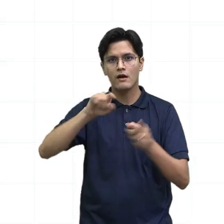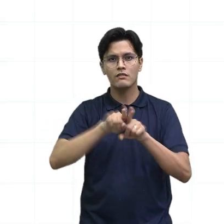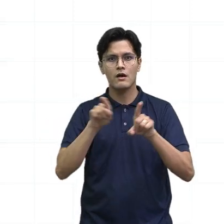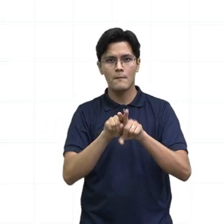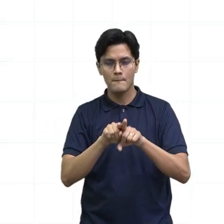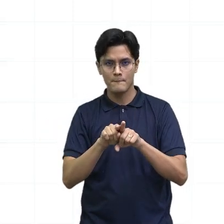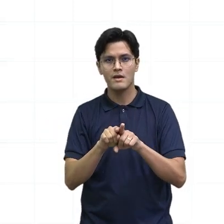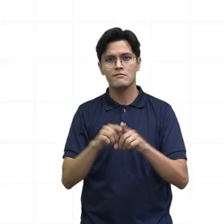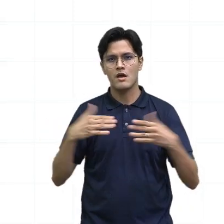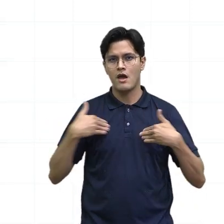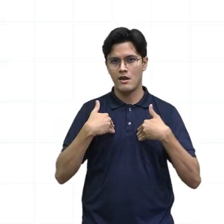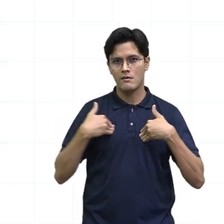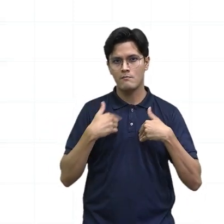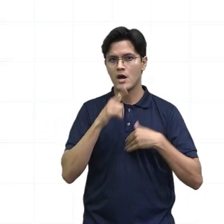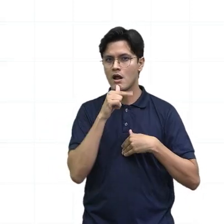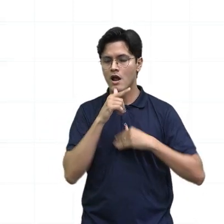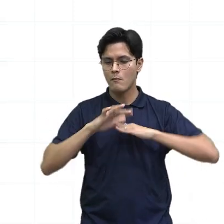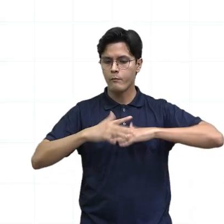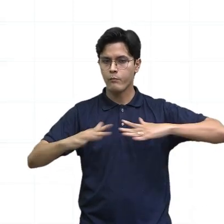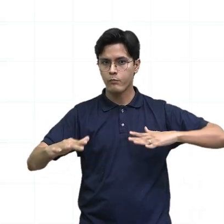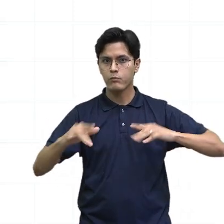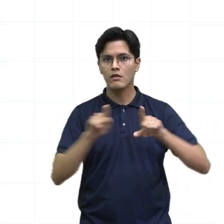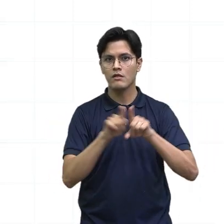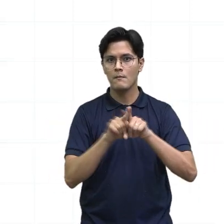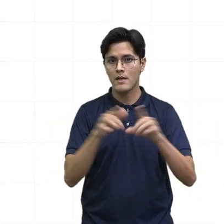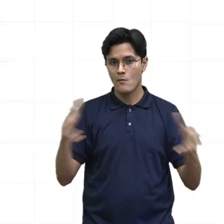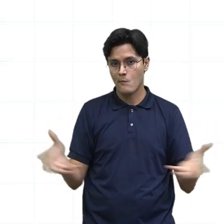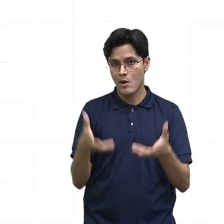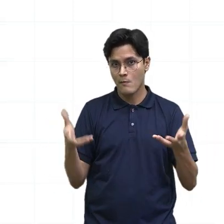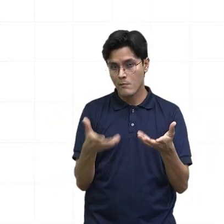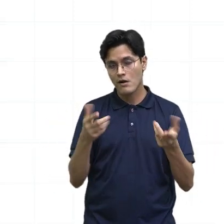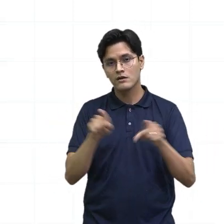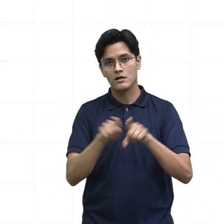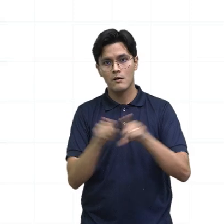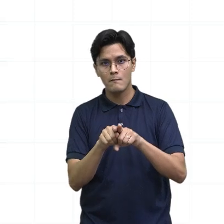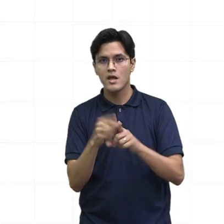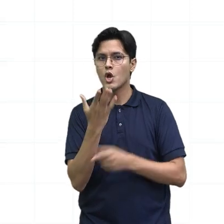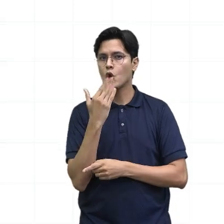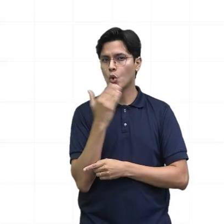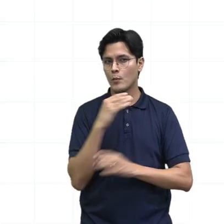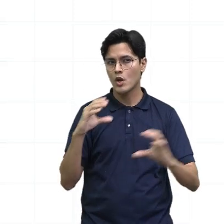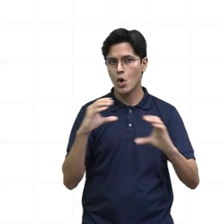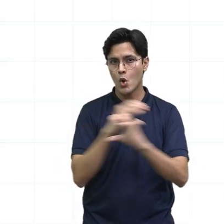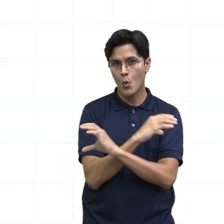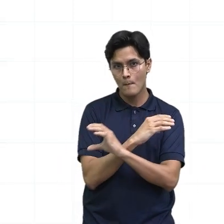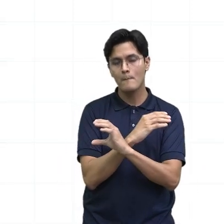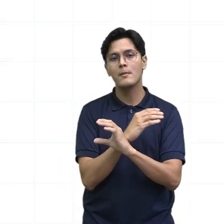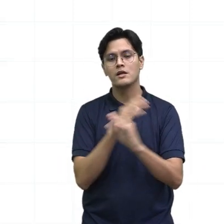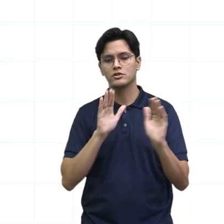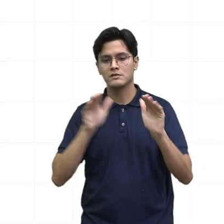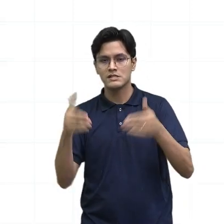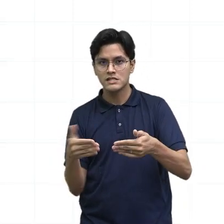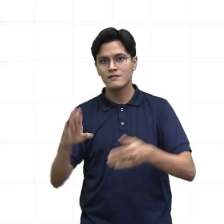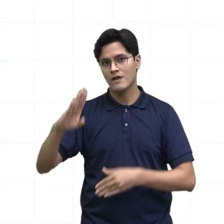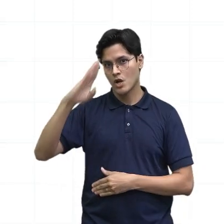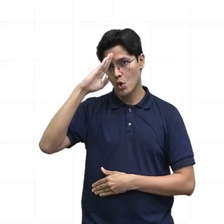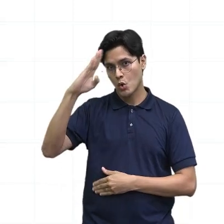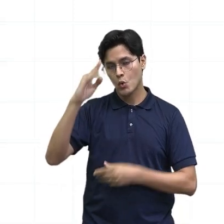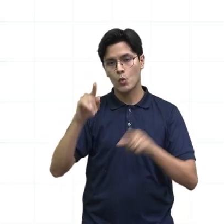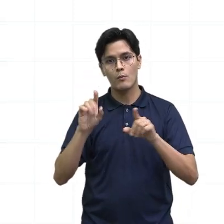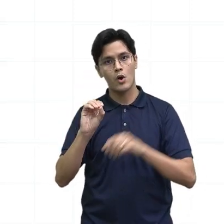mar, hortaliça e refeições completas para rações militares ou para expedições. Então, olha como